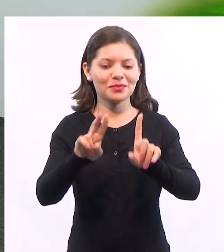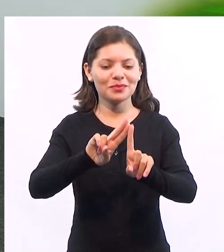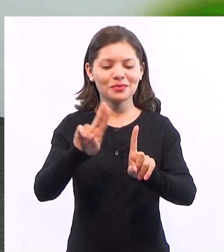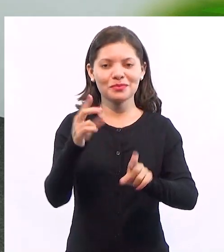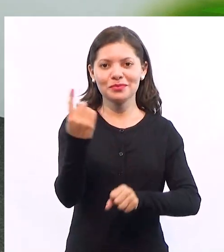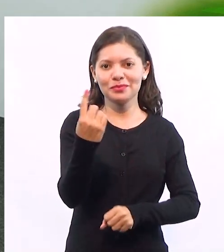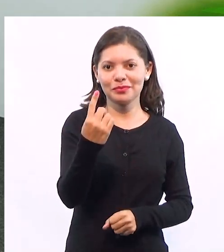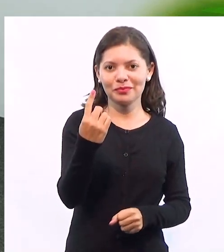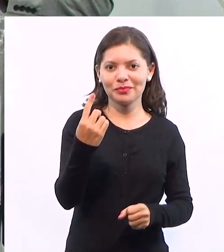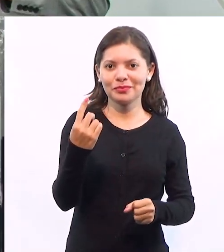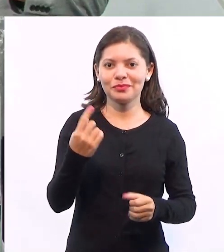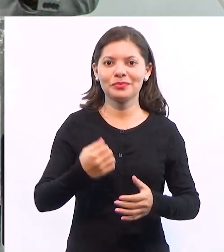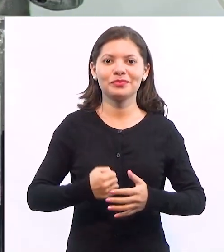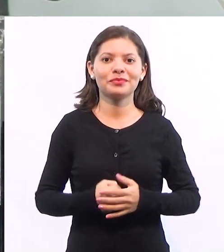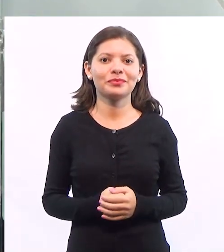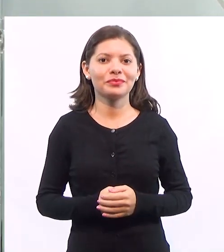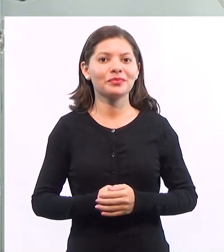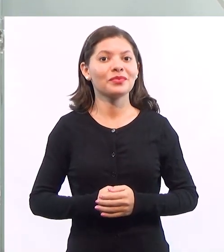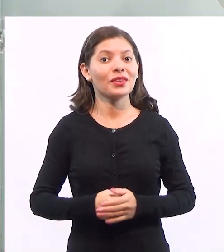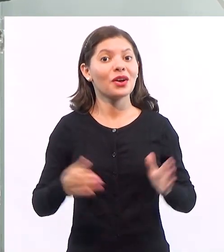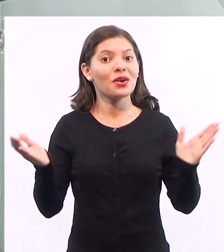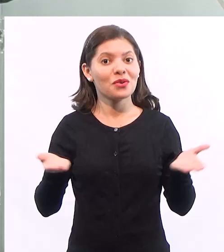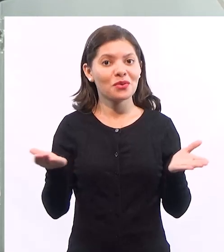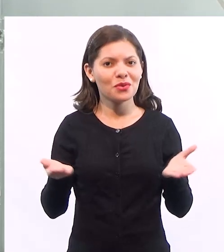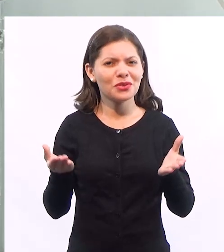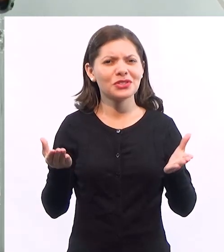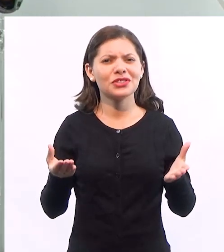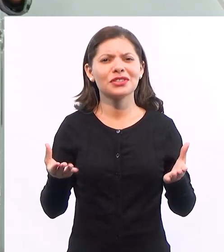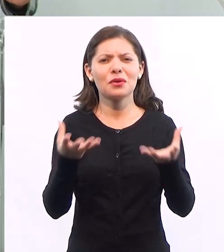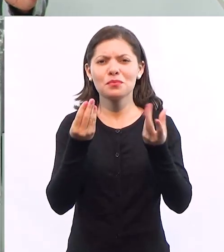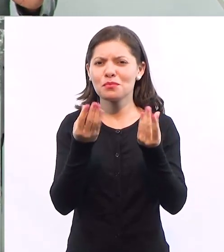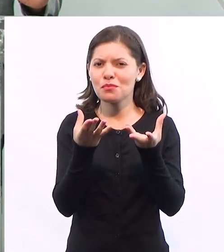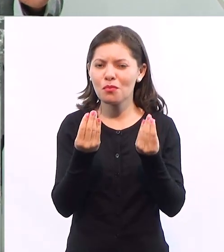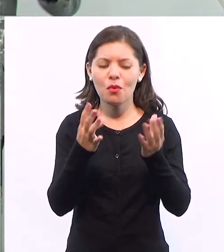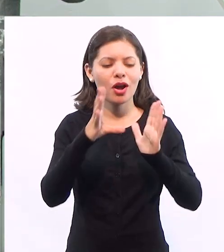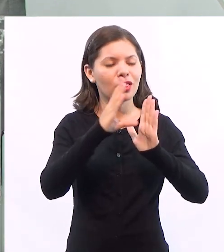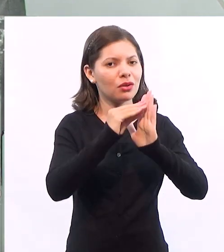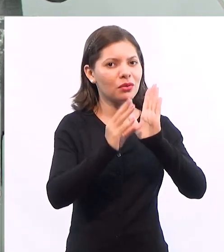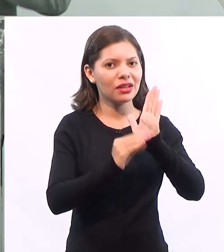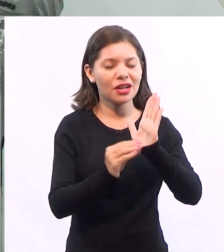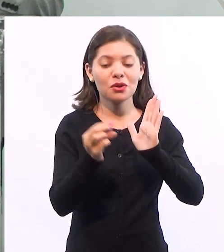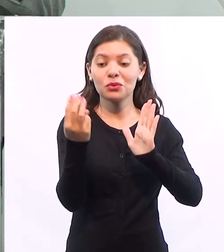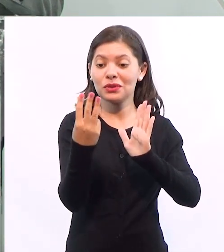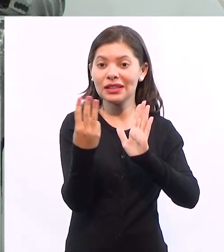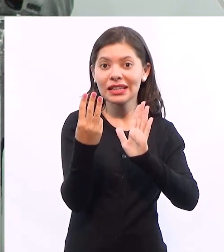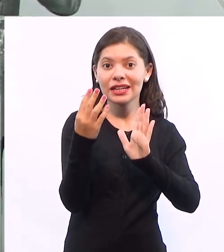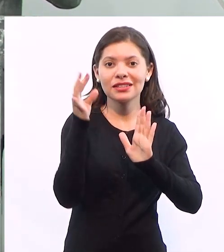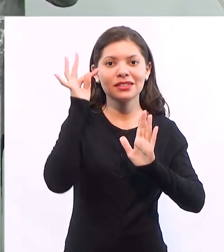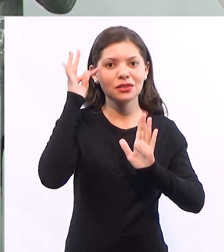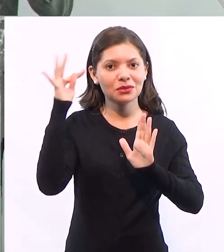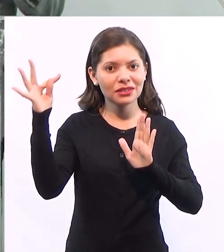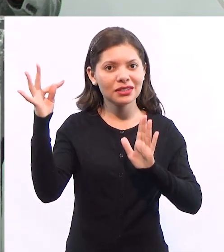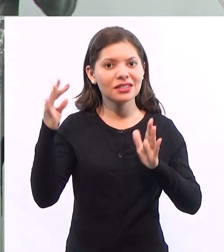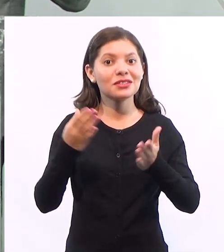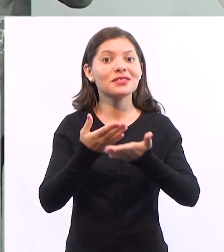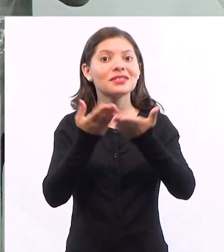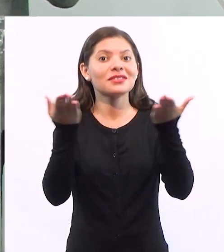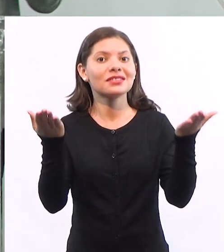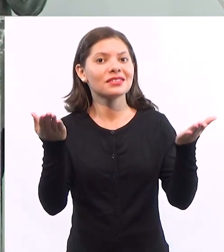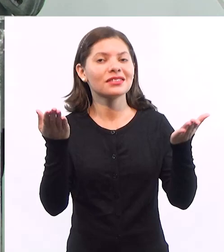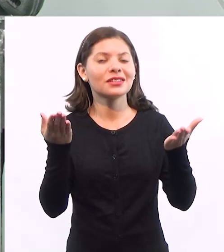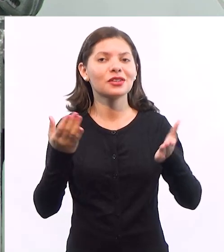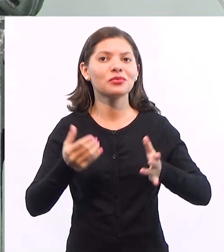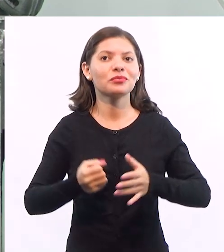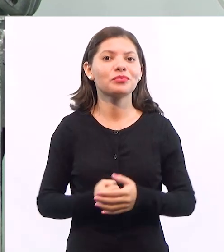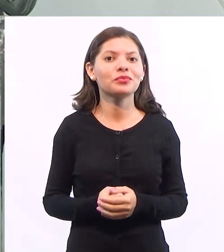Prepara, porque eu vou te dizer uma coisa, viu? Hoje nós vamos trazer bastante conteúdo aqui, mais 3 teorias que vão fazer você